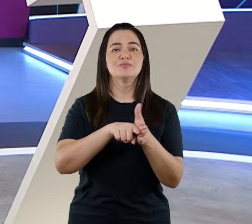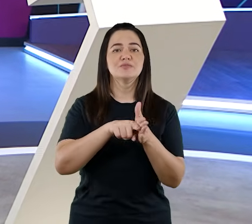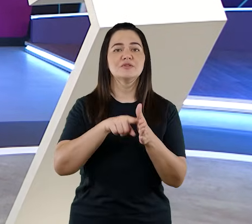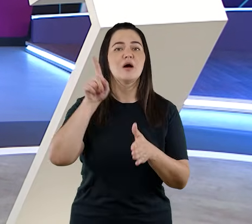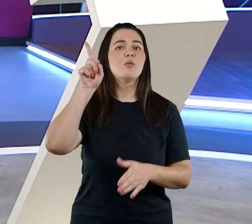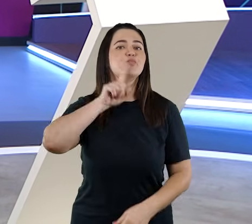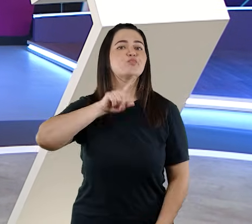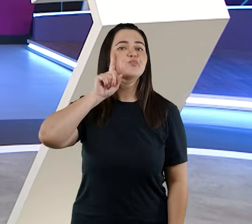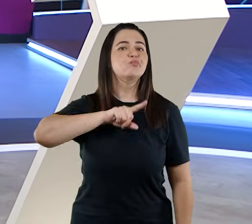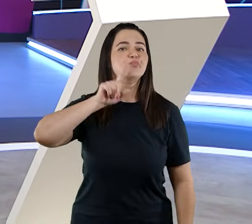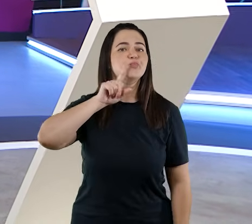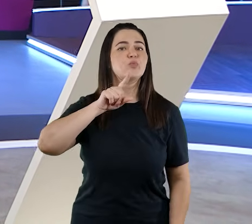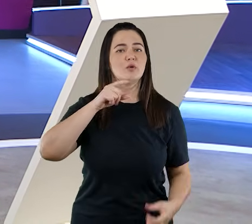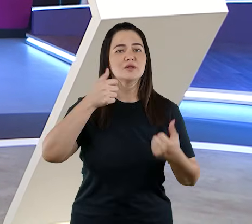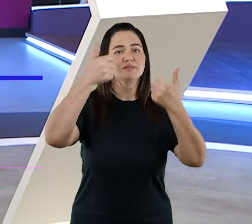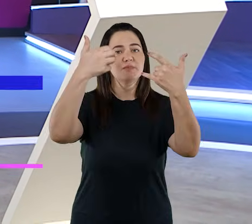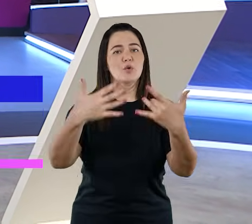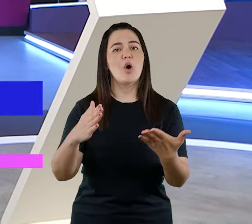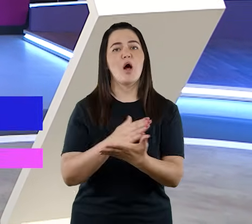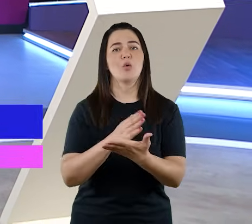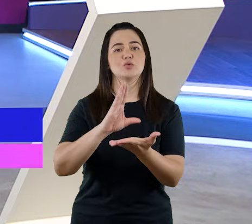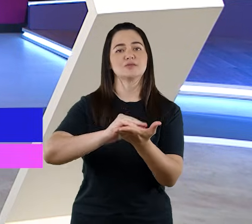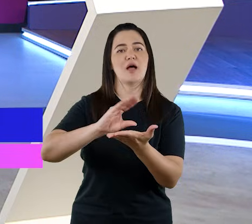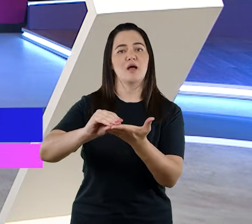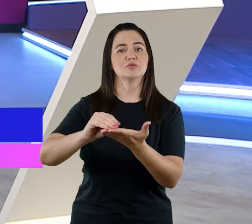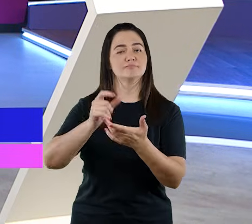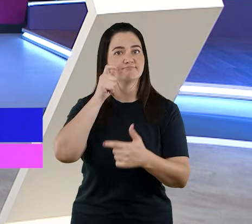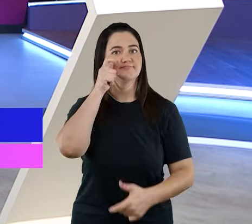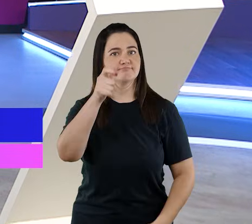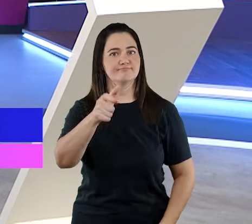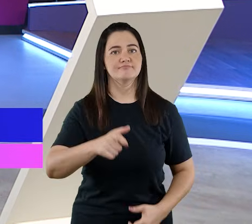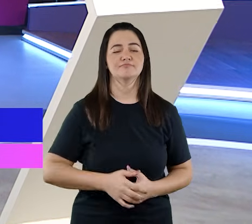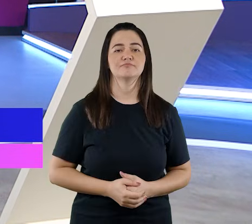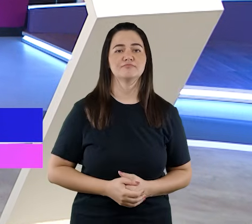nos Estados Unidos revelou alguns dados muito interessantes.